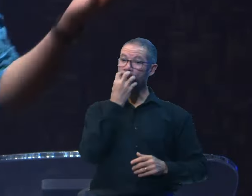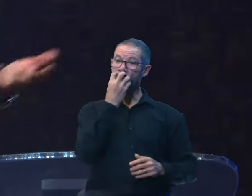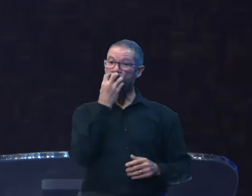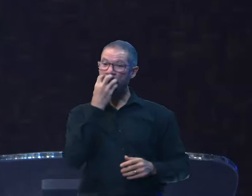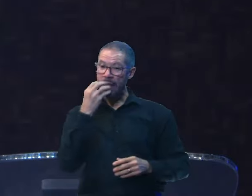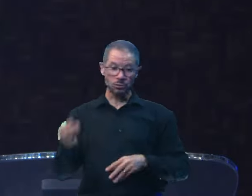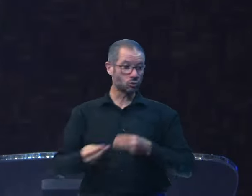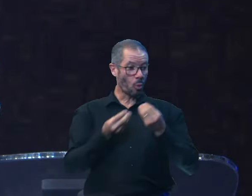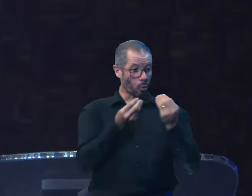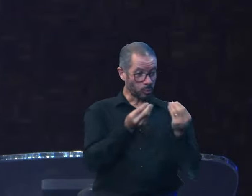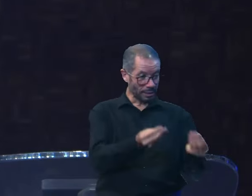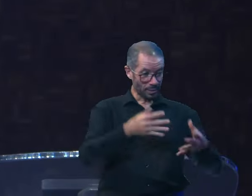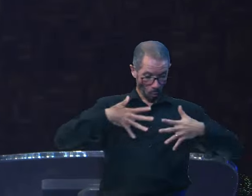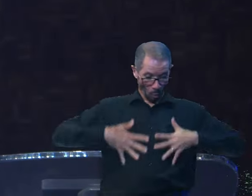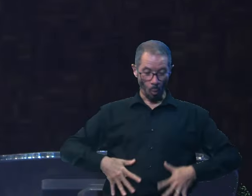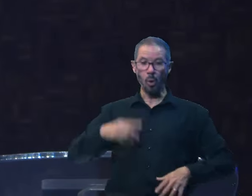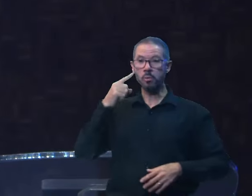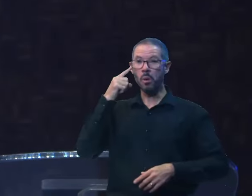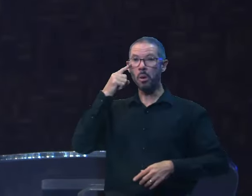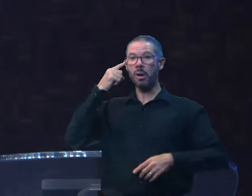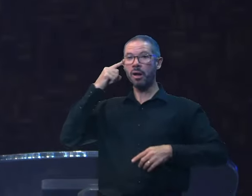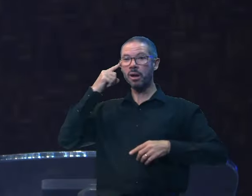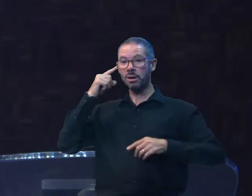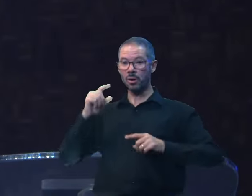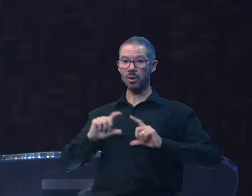quanto mais um corpo japonês, né?